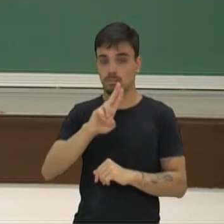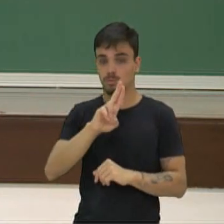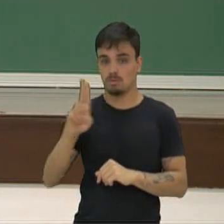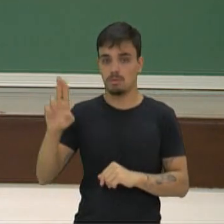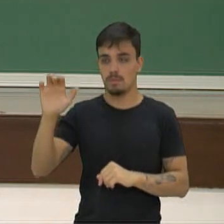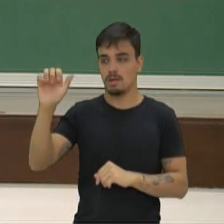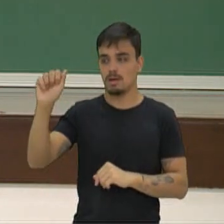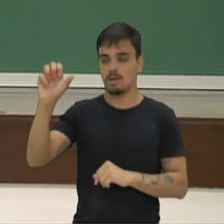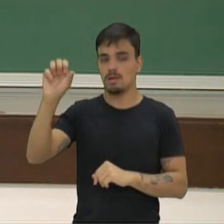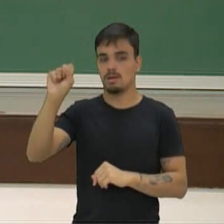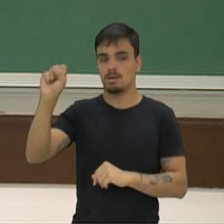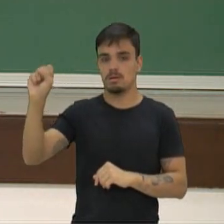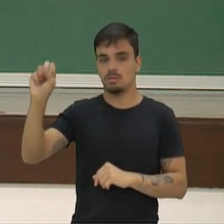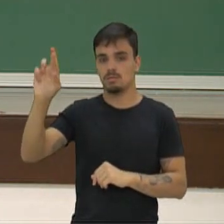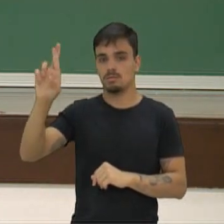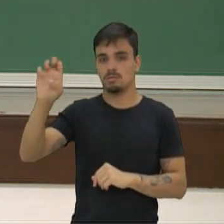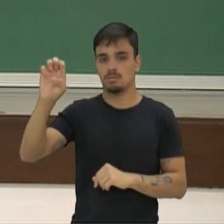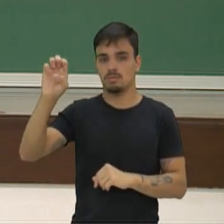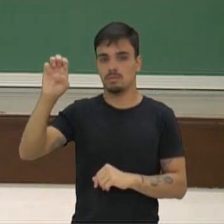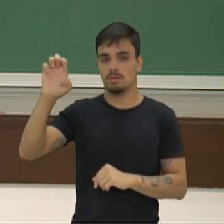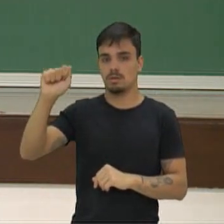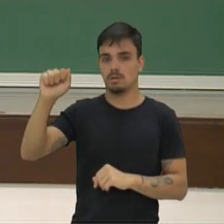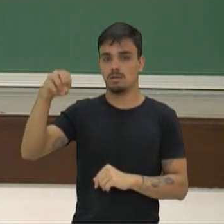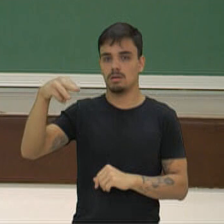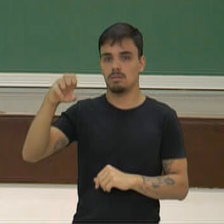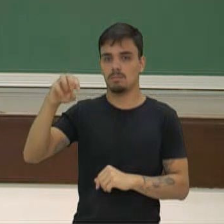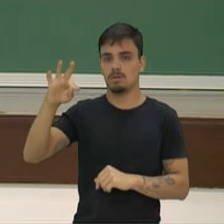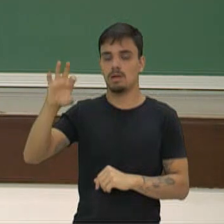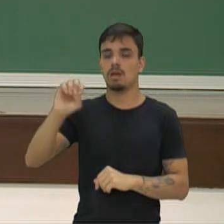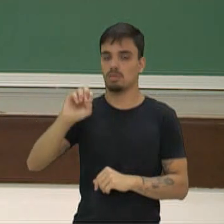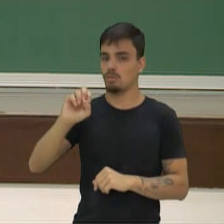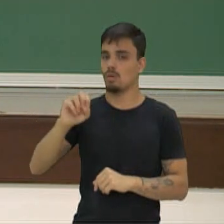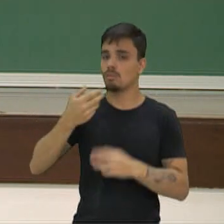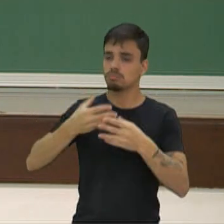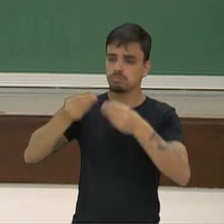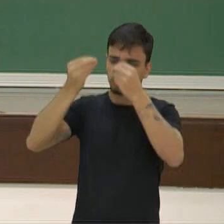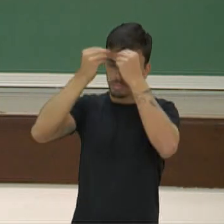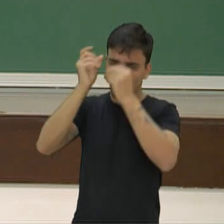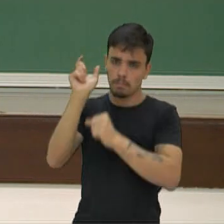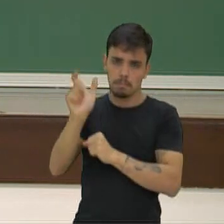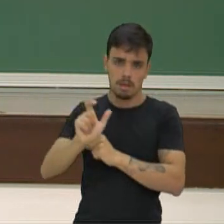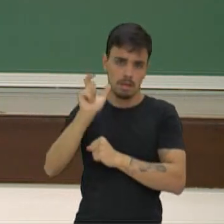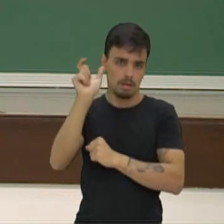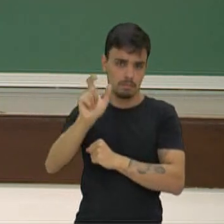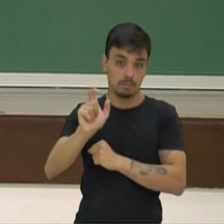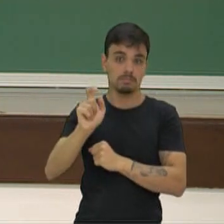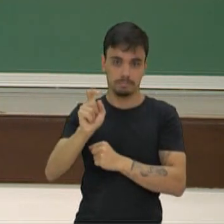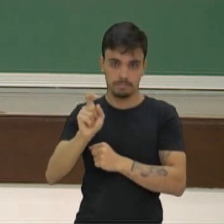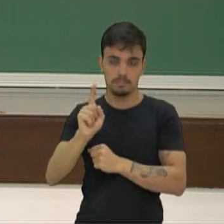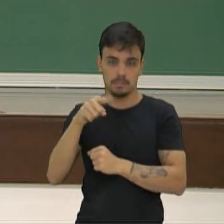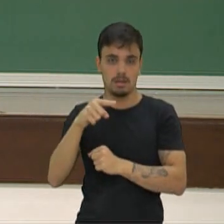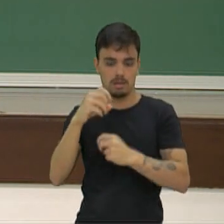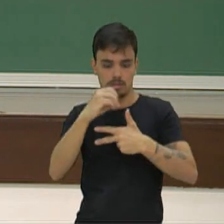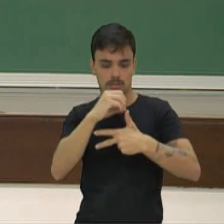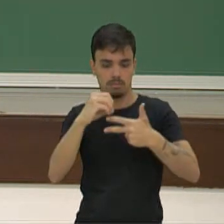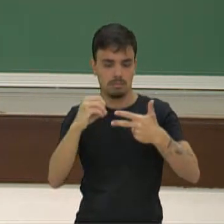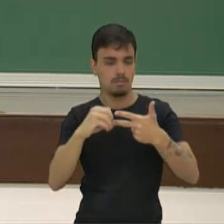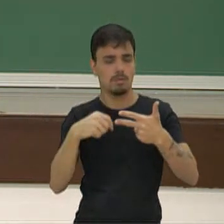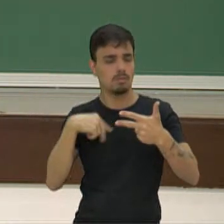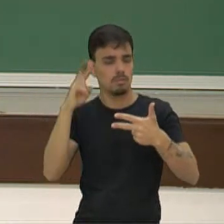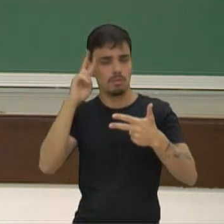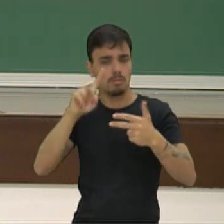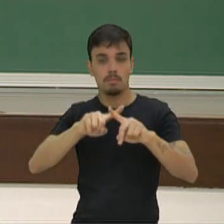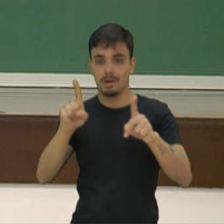assoreamento. Grave isso, por favor. Já vi ser cobrado isso na Federal inúmeras vezes. Não lembro no Enem. Vossoroca eu já vi